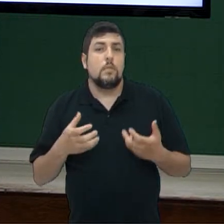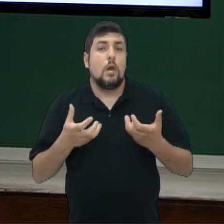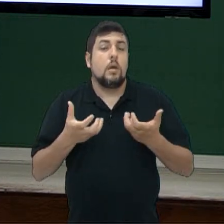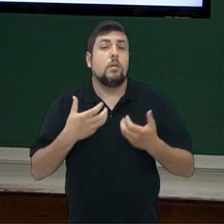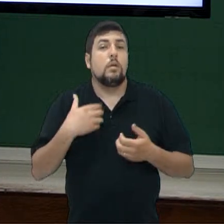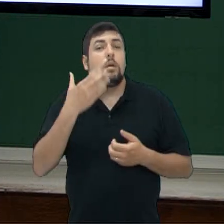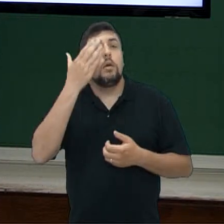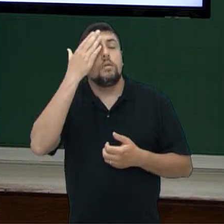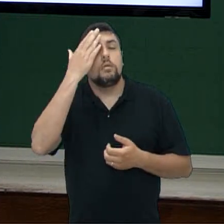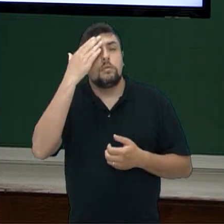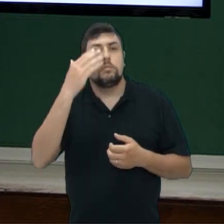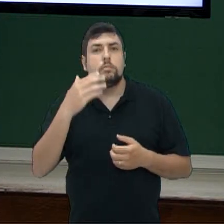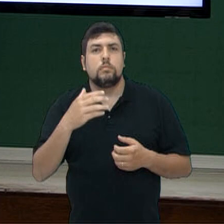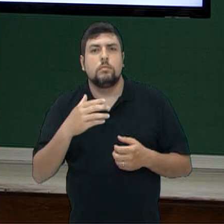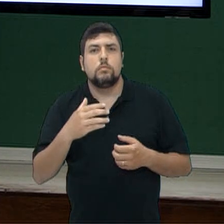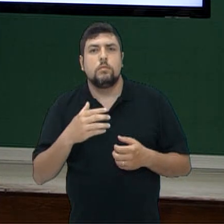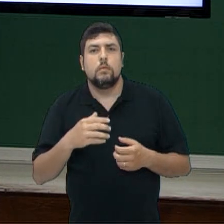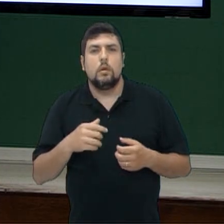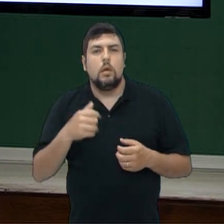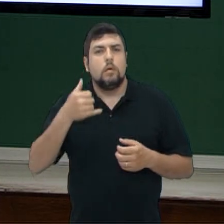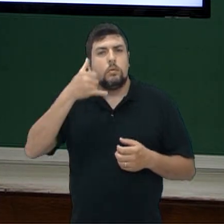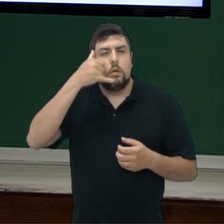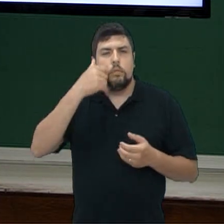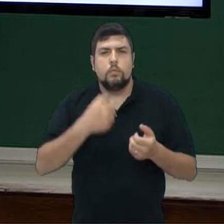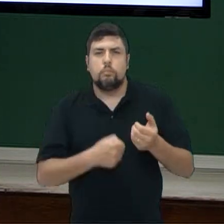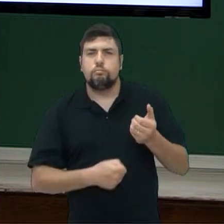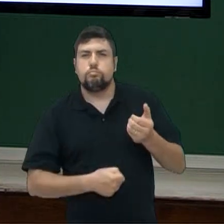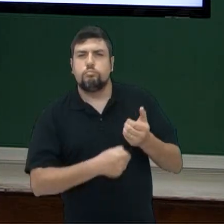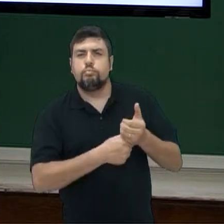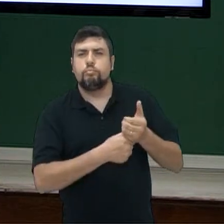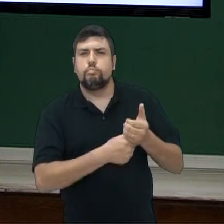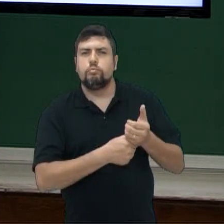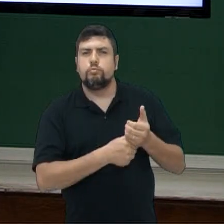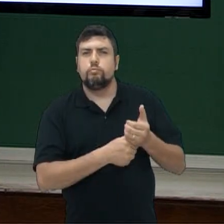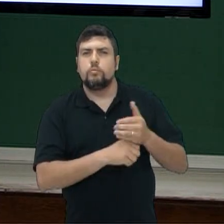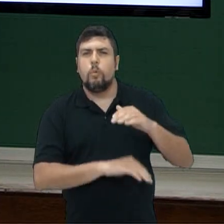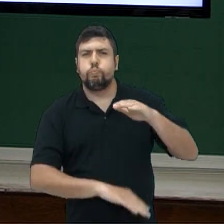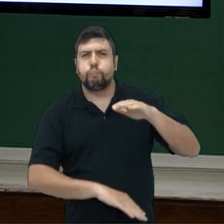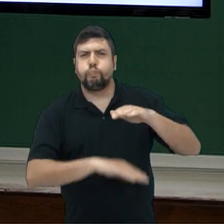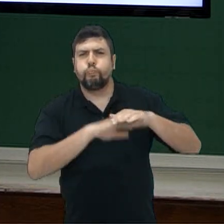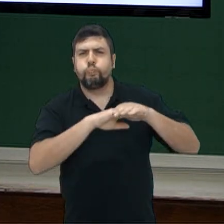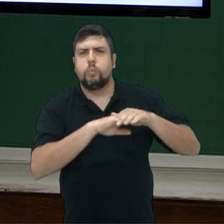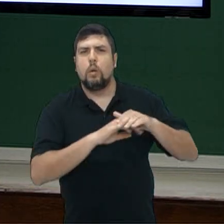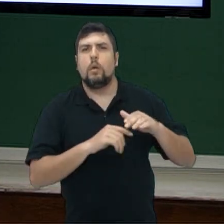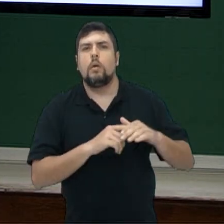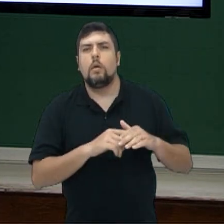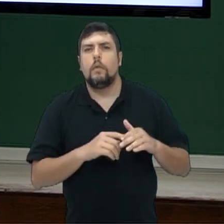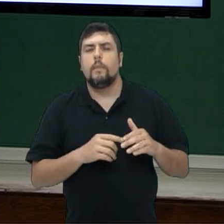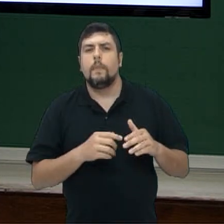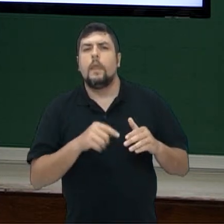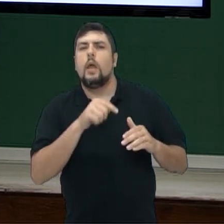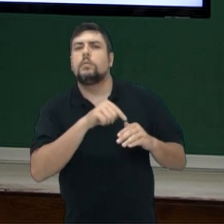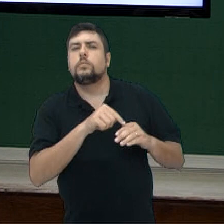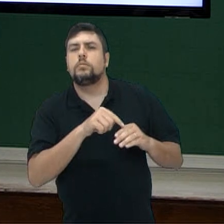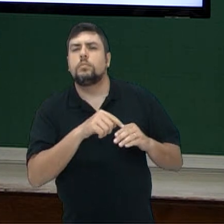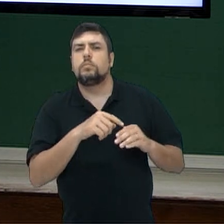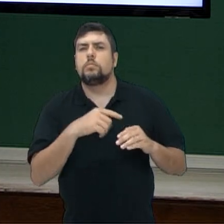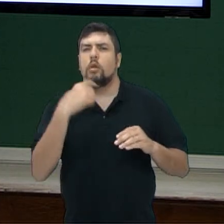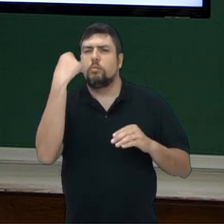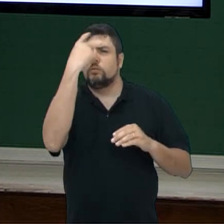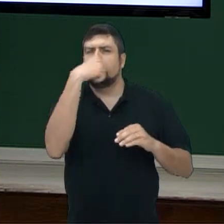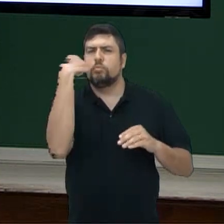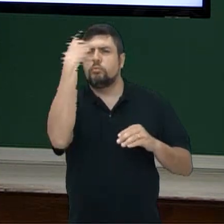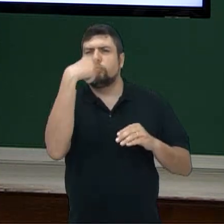saber assim, quantas horas dura, né, uma carga ali da bateria, da corrente elétrica armazenada, das cargas elétricas estáticas ali da